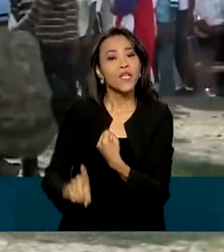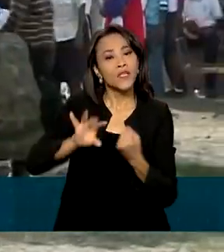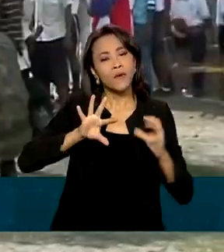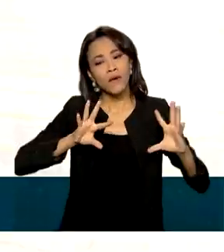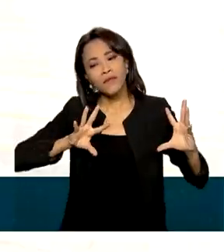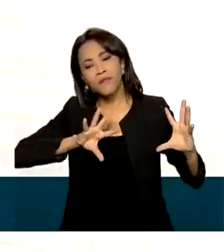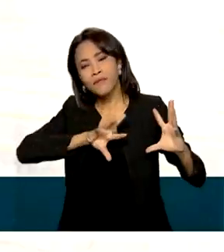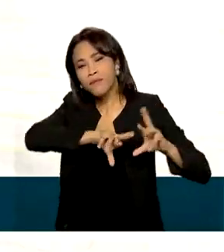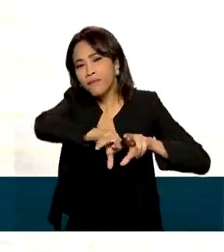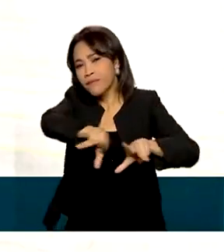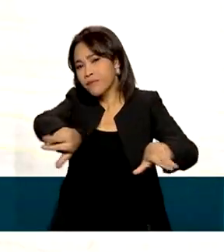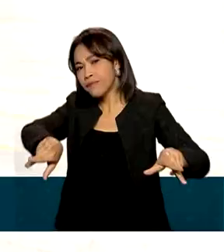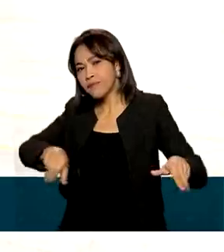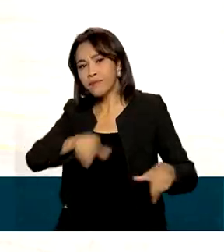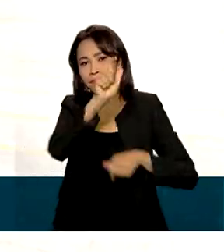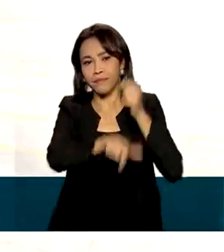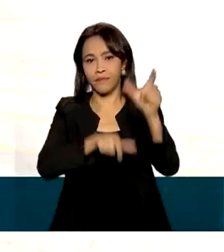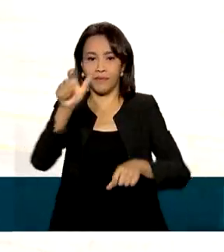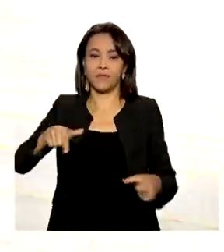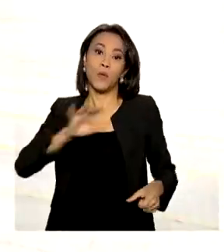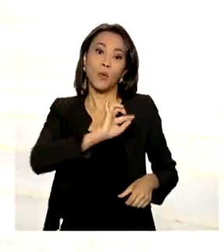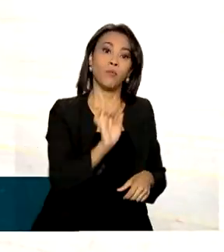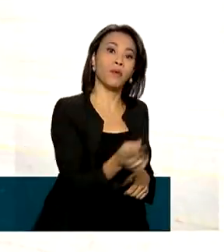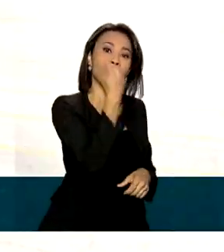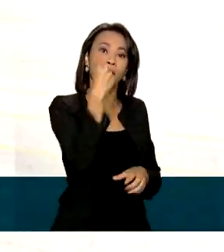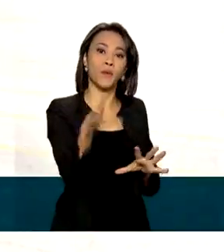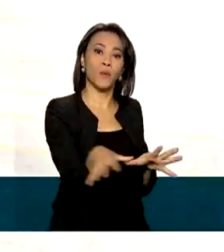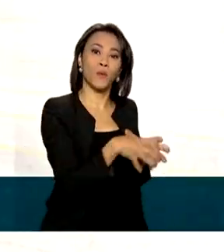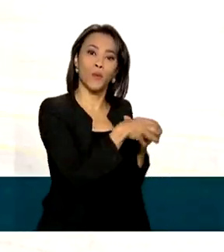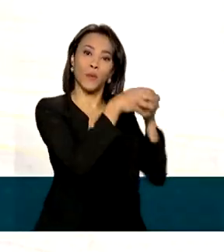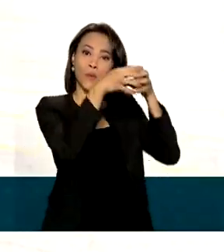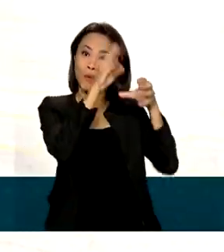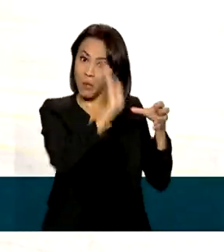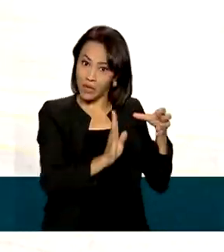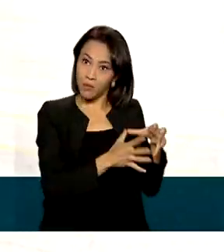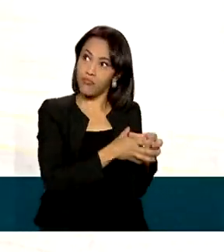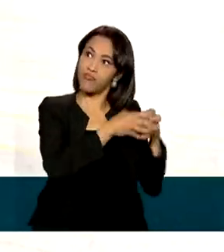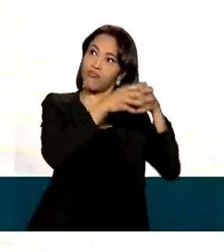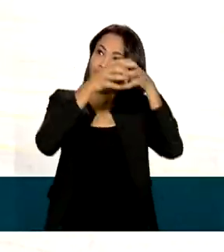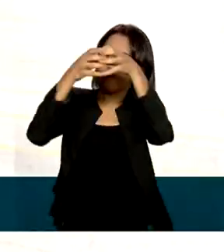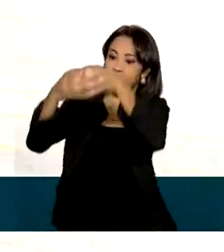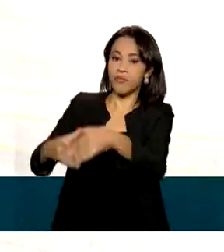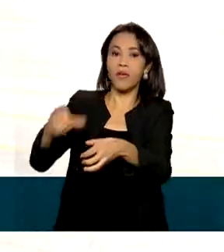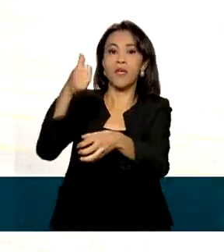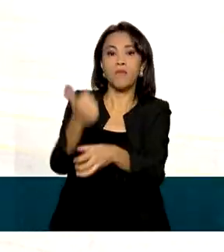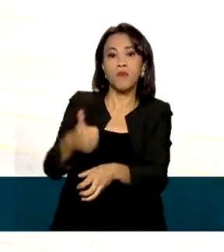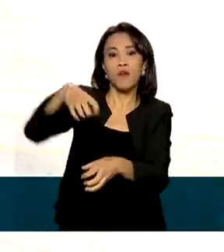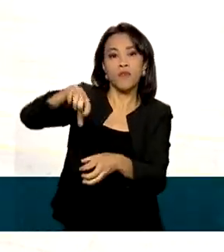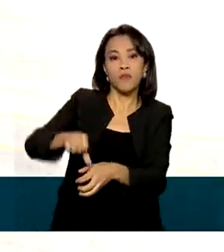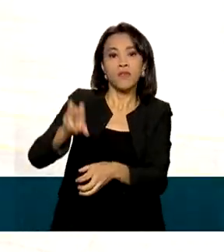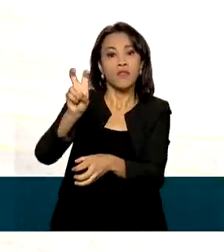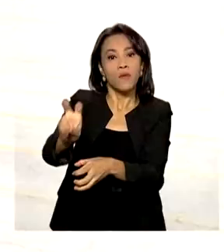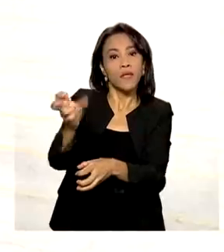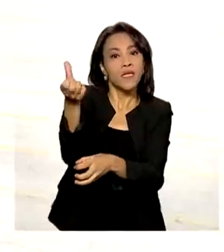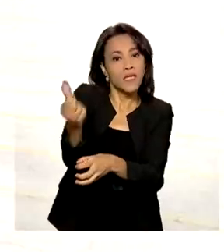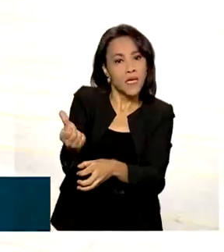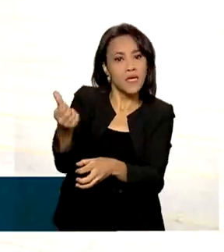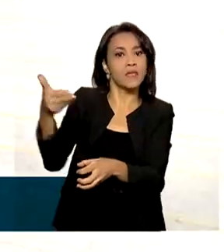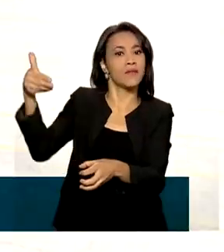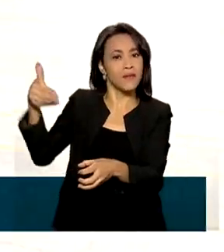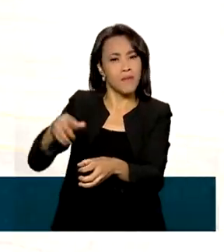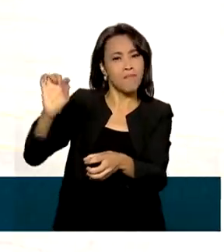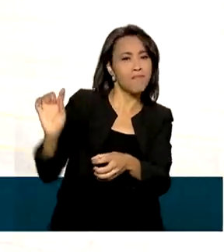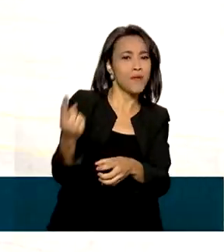milhões de pessoas o primeiro envio de tropas brasileiras a um país estrangeiro foi 1956 uma das